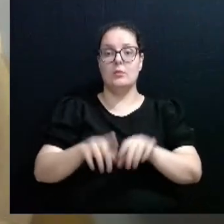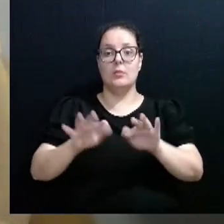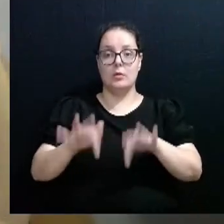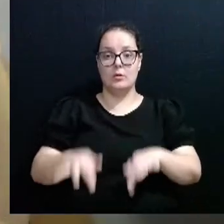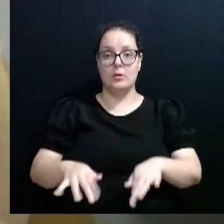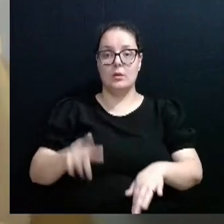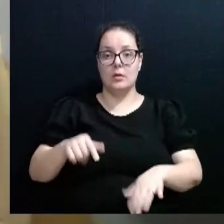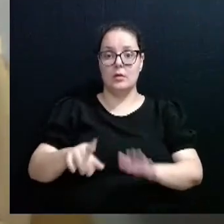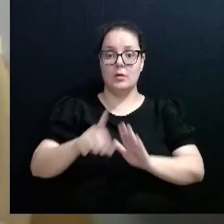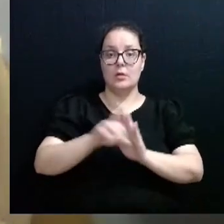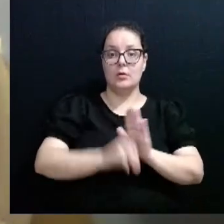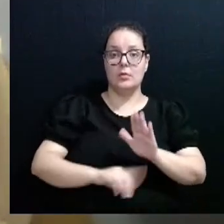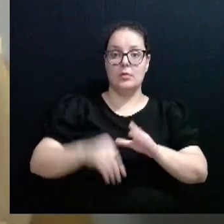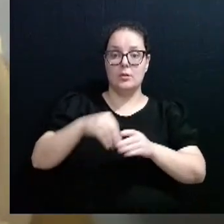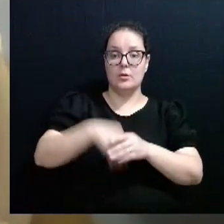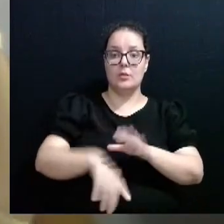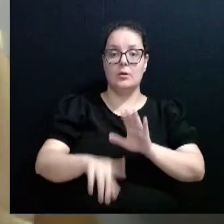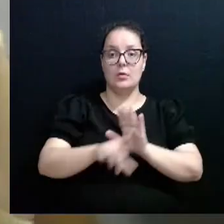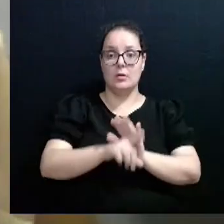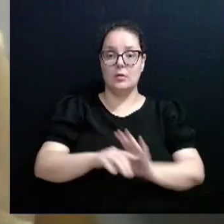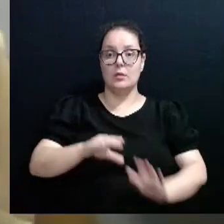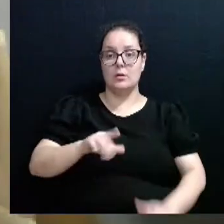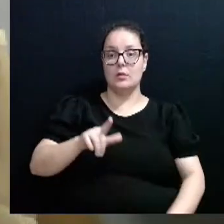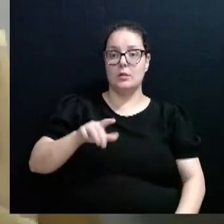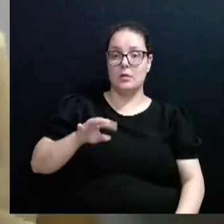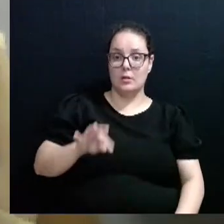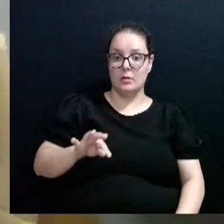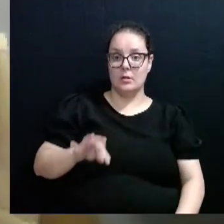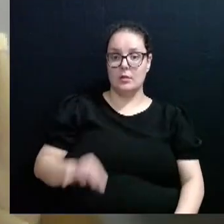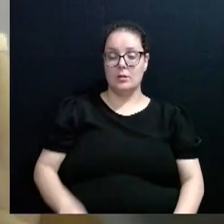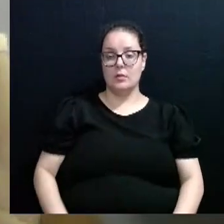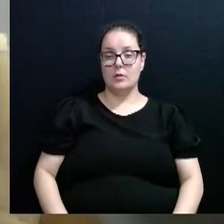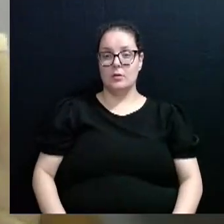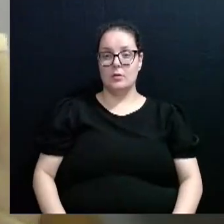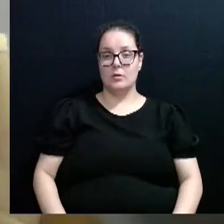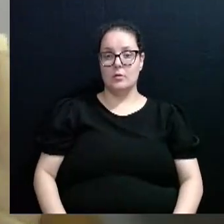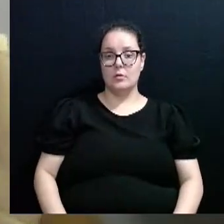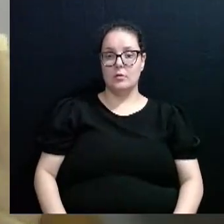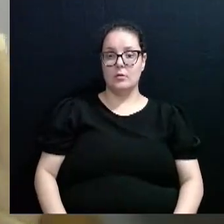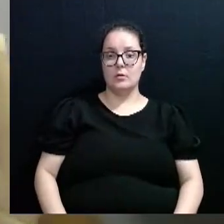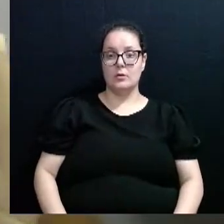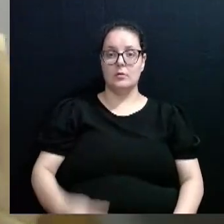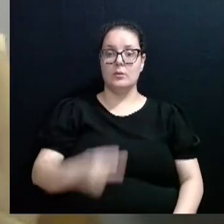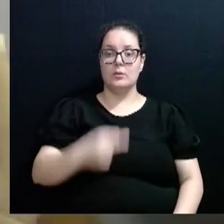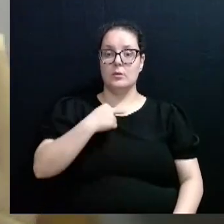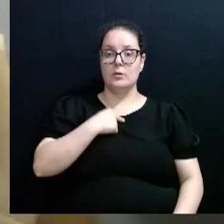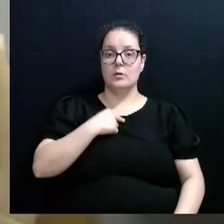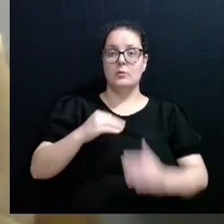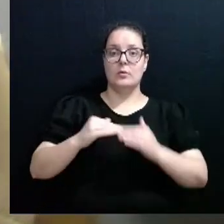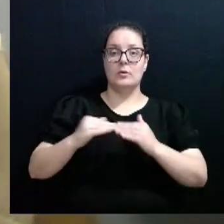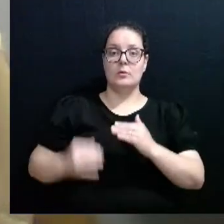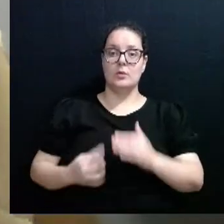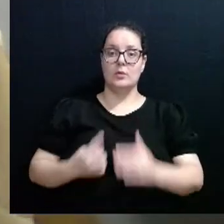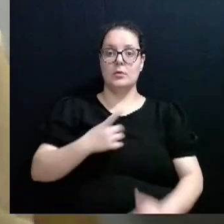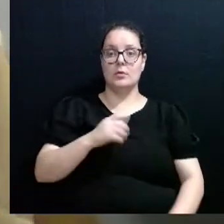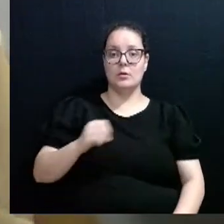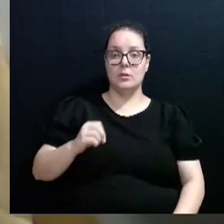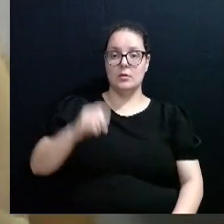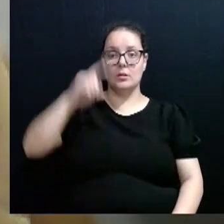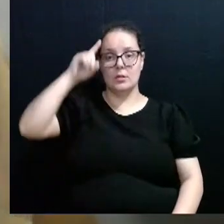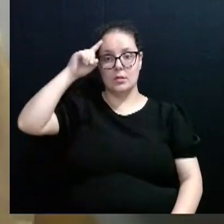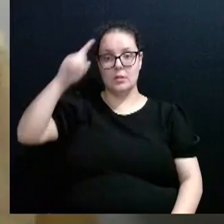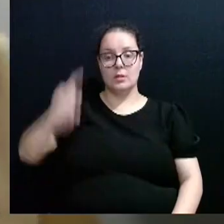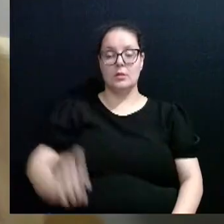prevista, inclusive na CLT, tá? Ela não pode ser inferior a 10 dias corridos